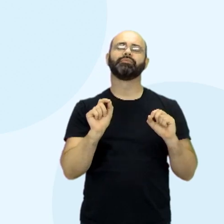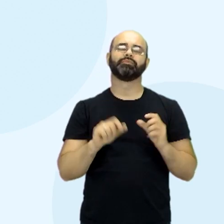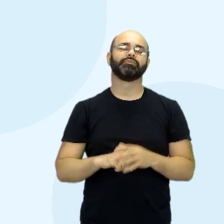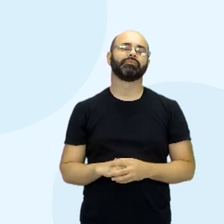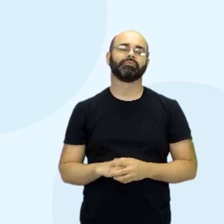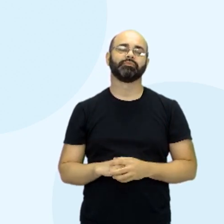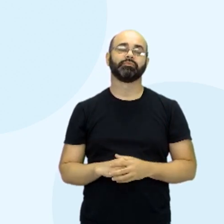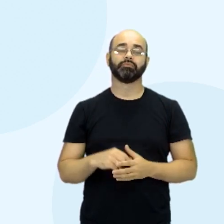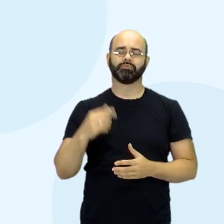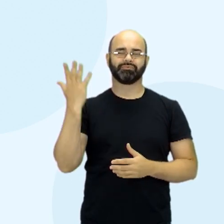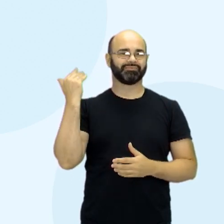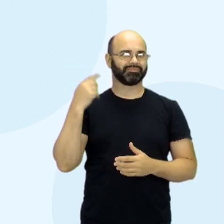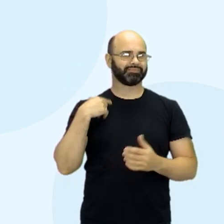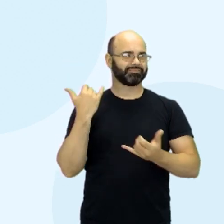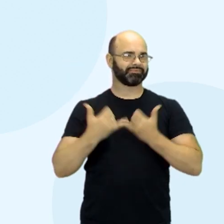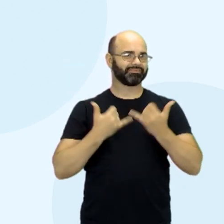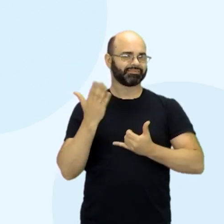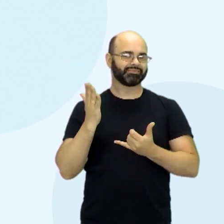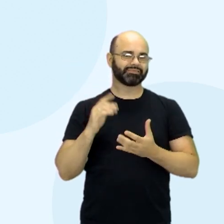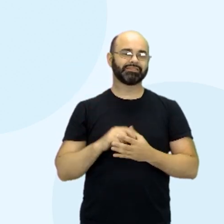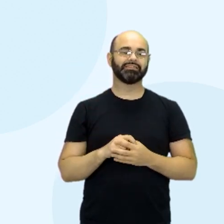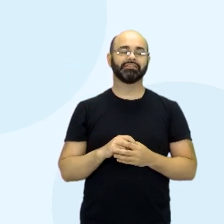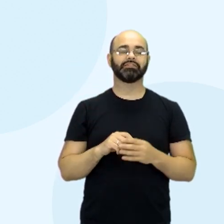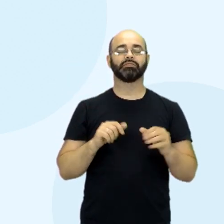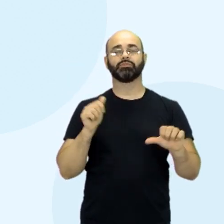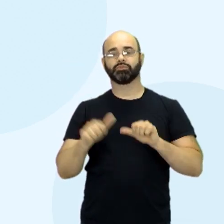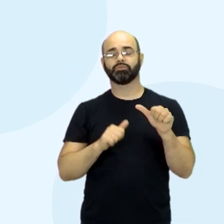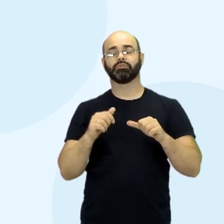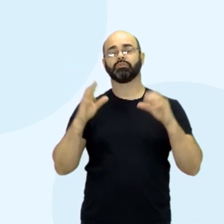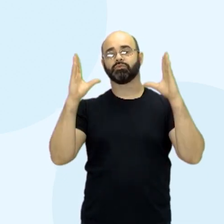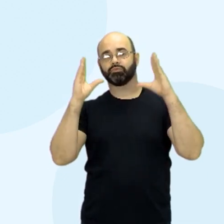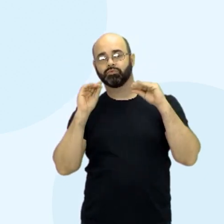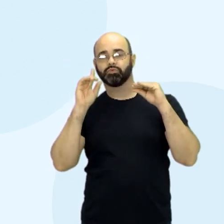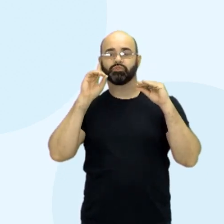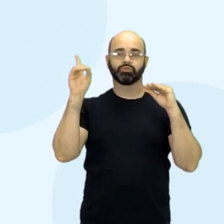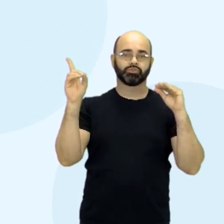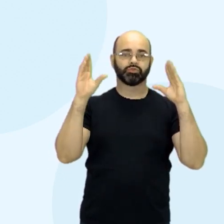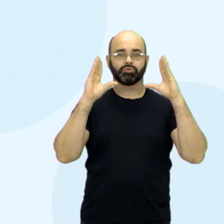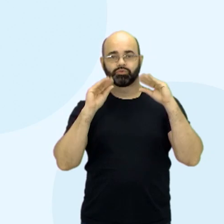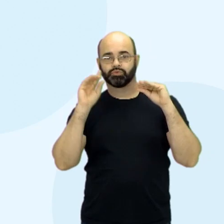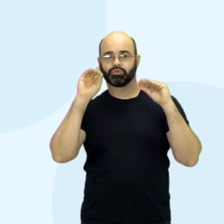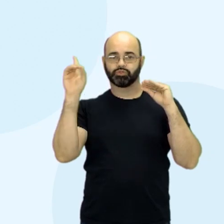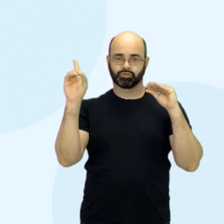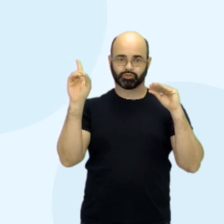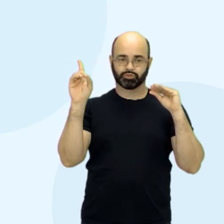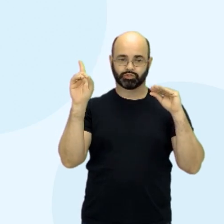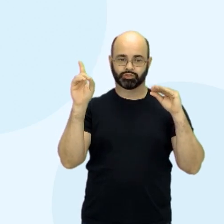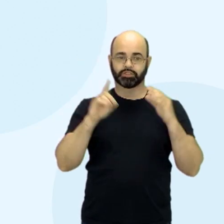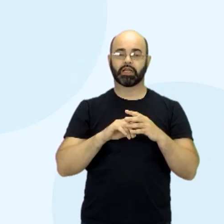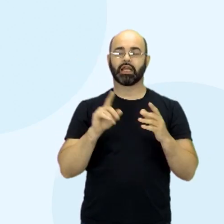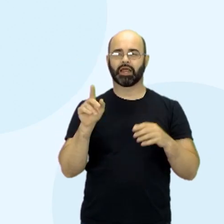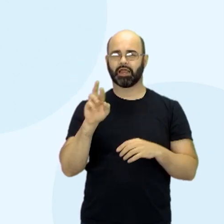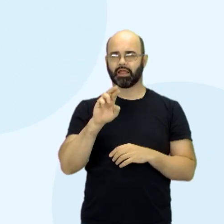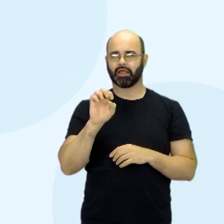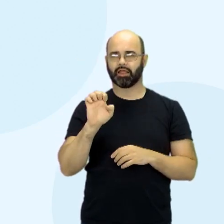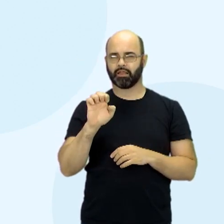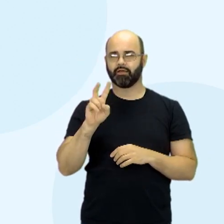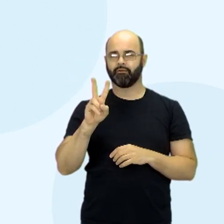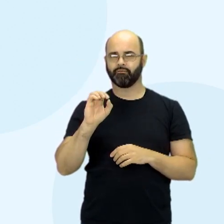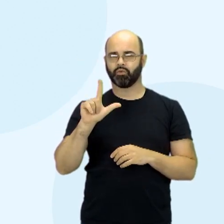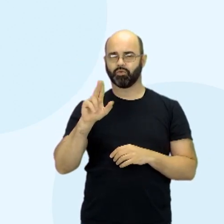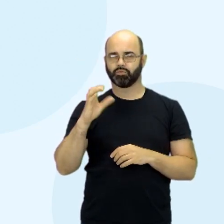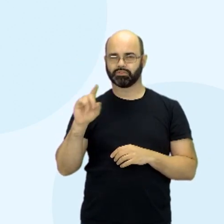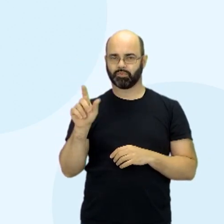alternância eu fiz essa brincadeira acabei de fazer Bom dia e noite é revolução alternativa